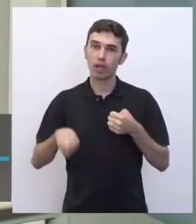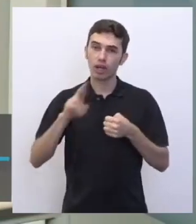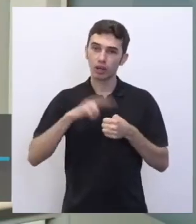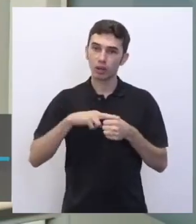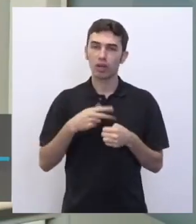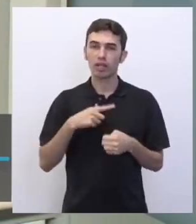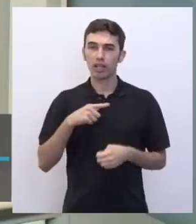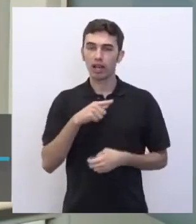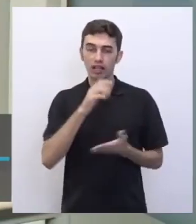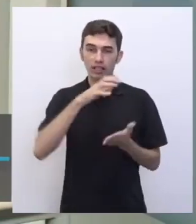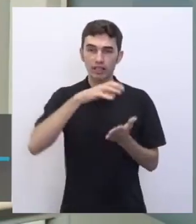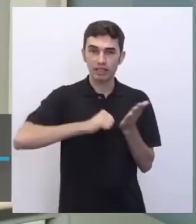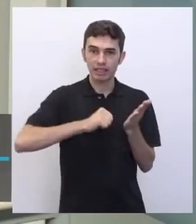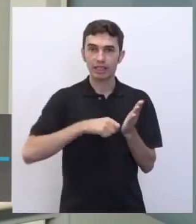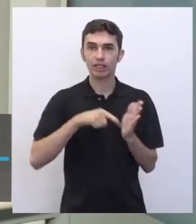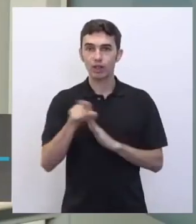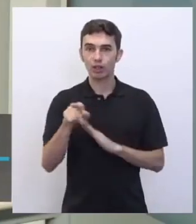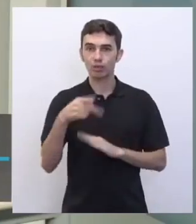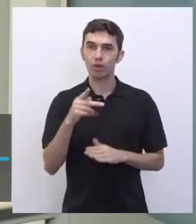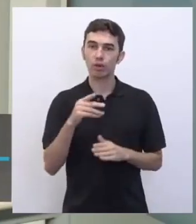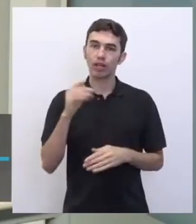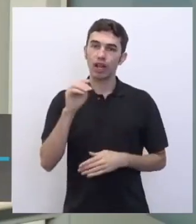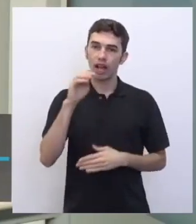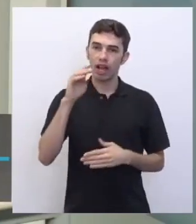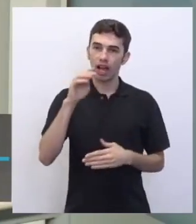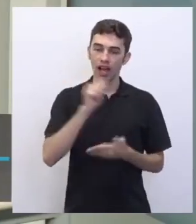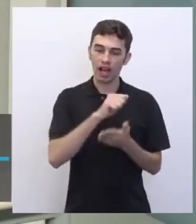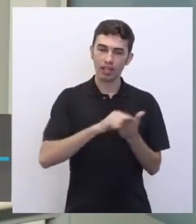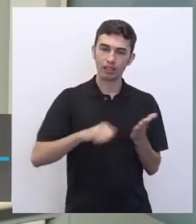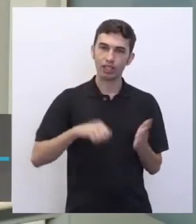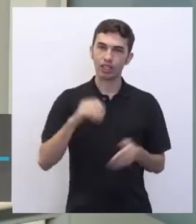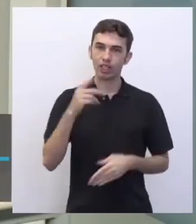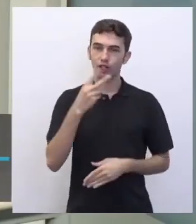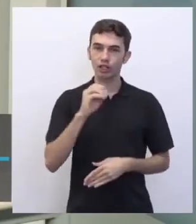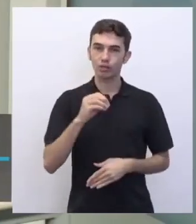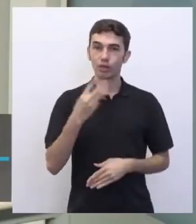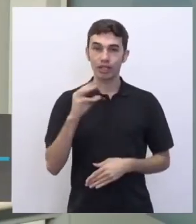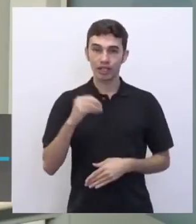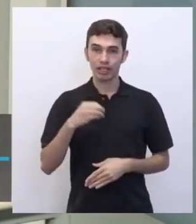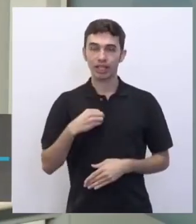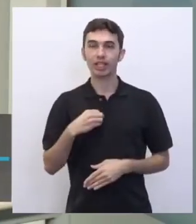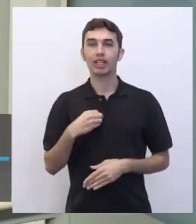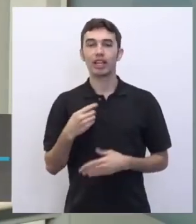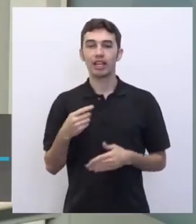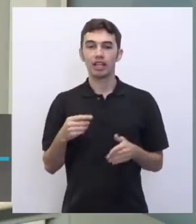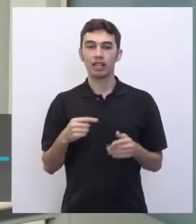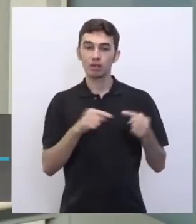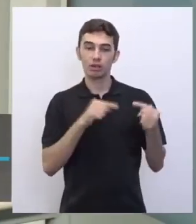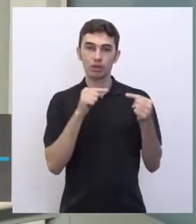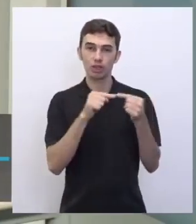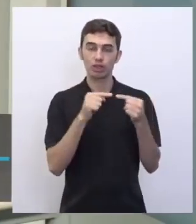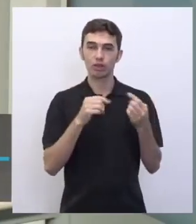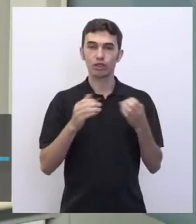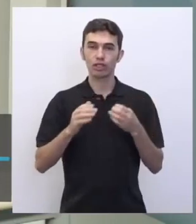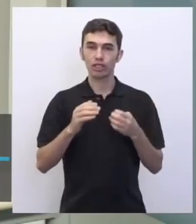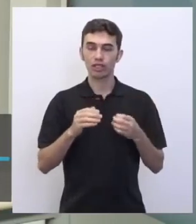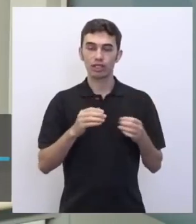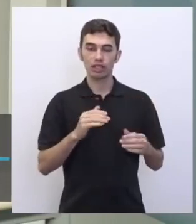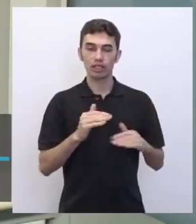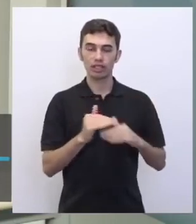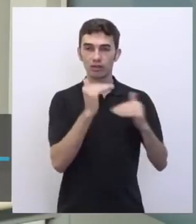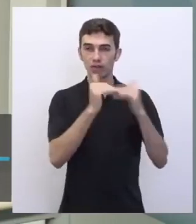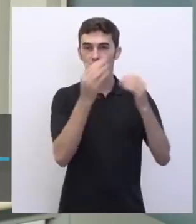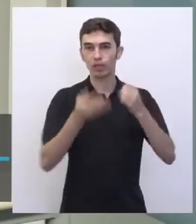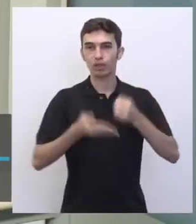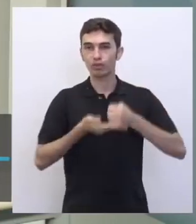as inscrições do concurso da Agenda 2030 e 17 Objetivos de Desenvolvimento Sustentável estão abertas,